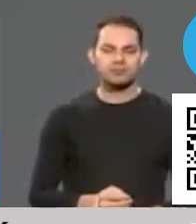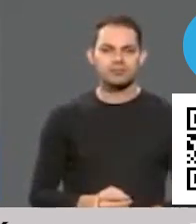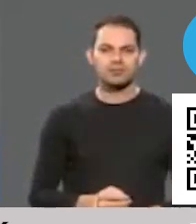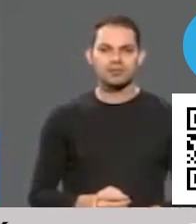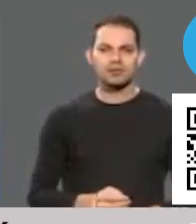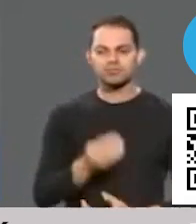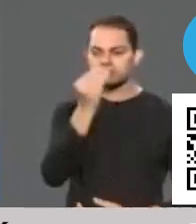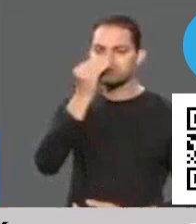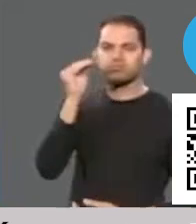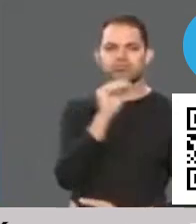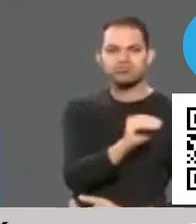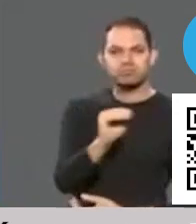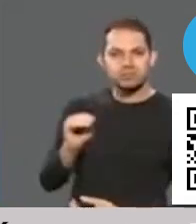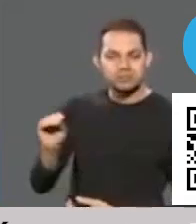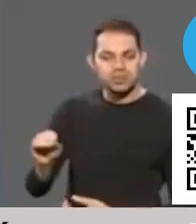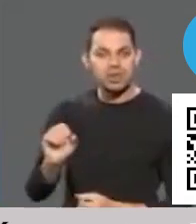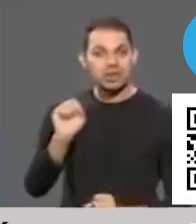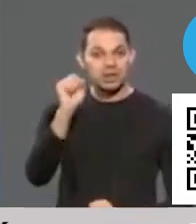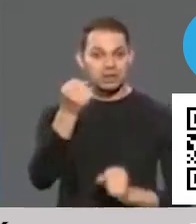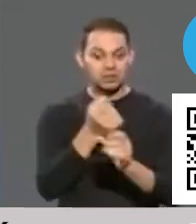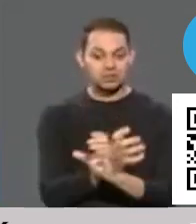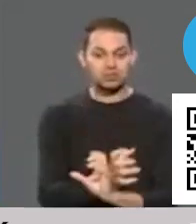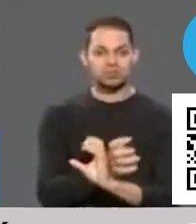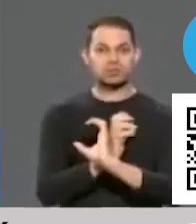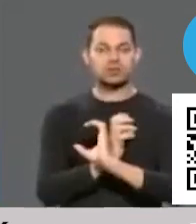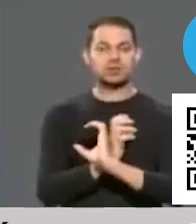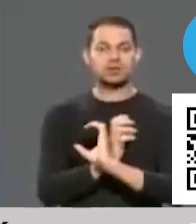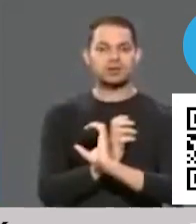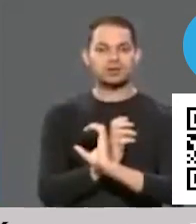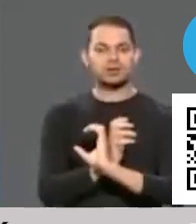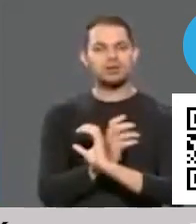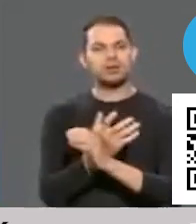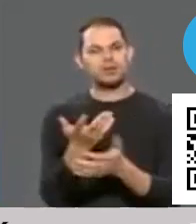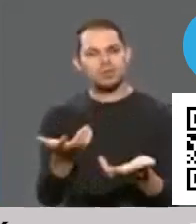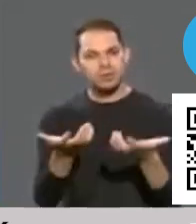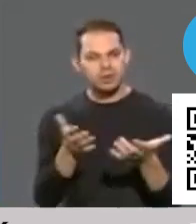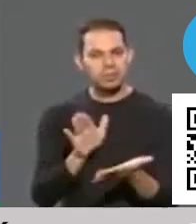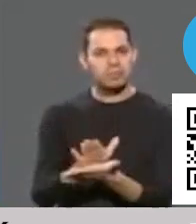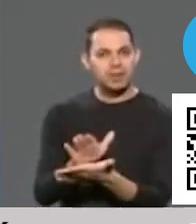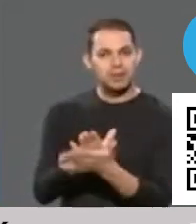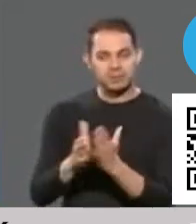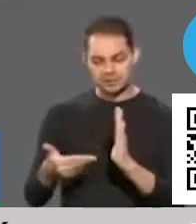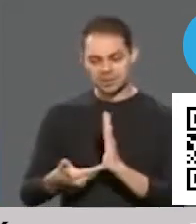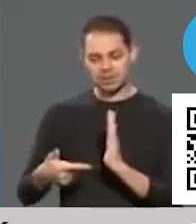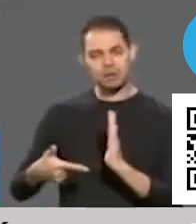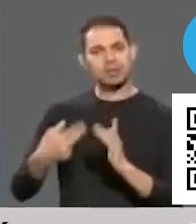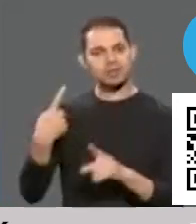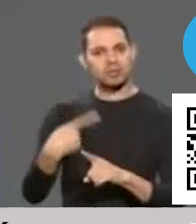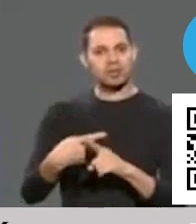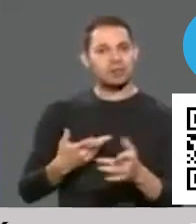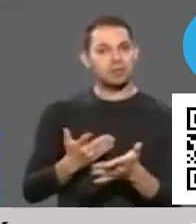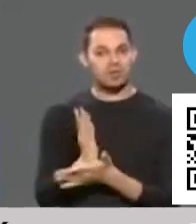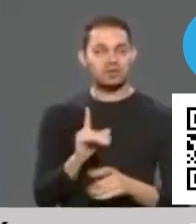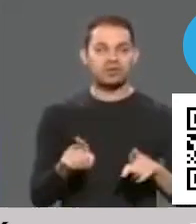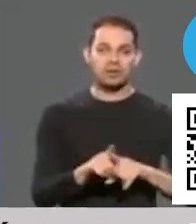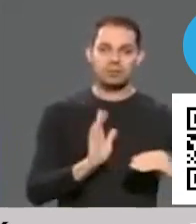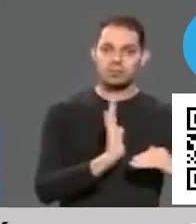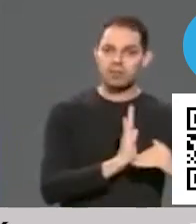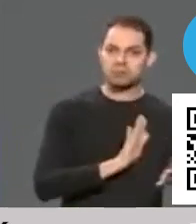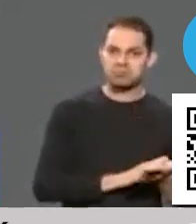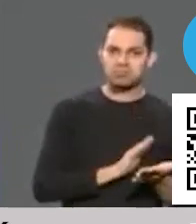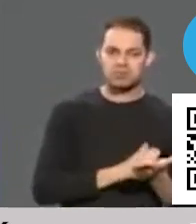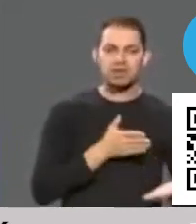abusados pela indústria da seca. Então eu quero parabenizar a Câmara por ter aprovado e o Senado por ter aprovado